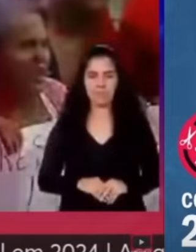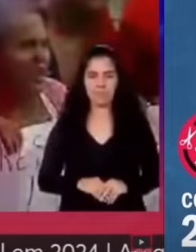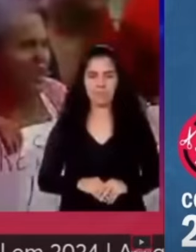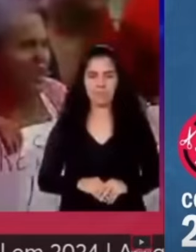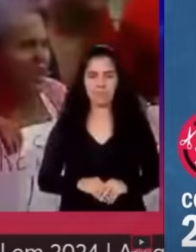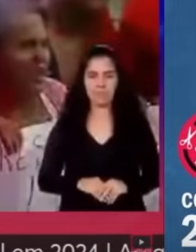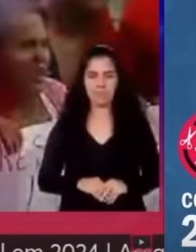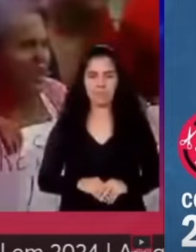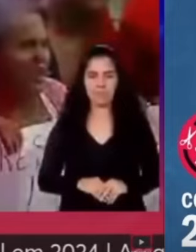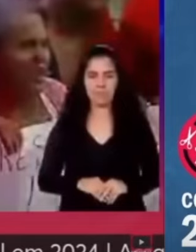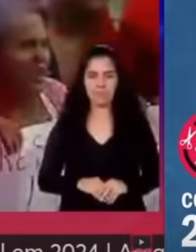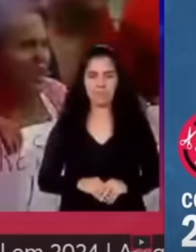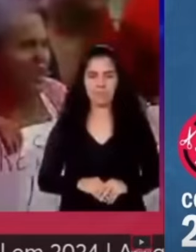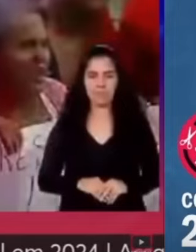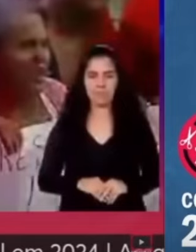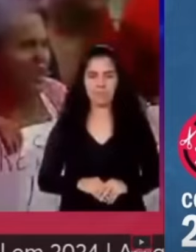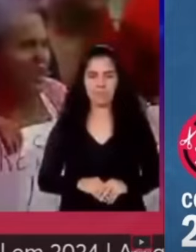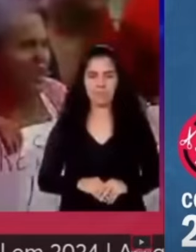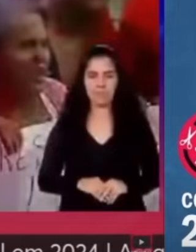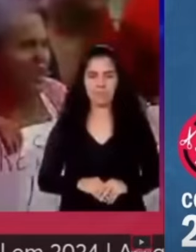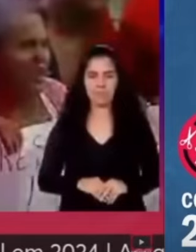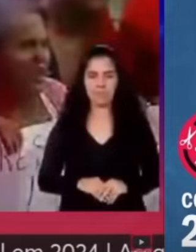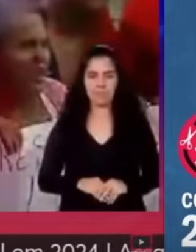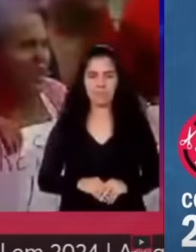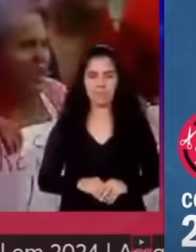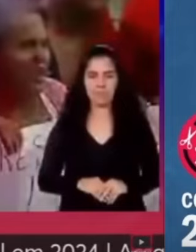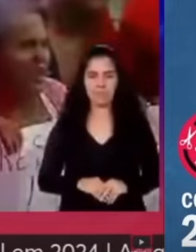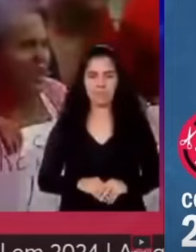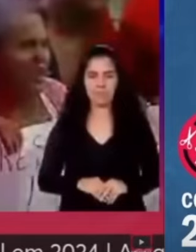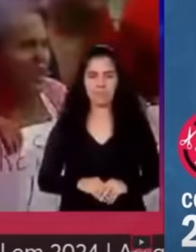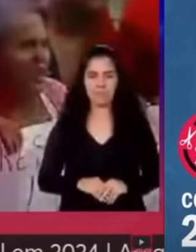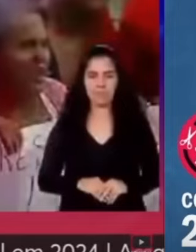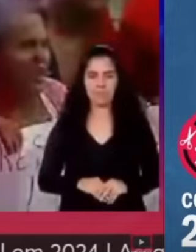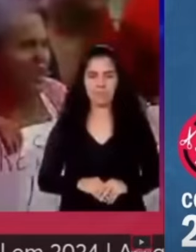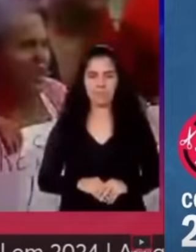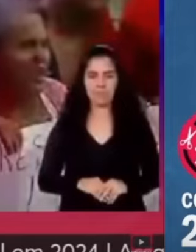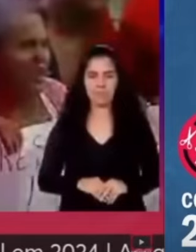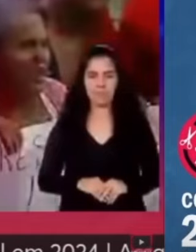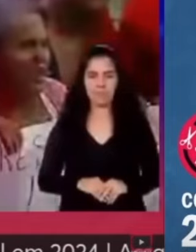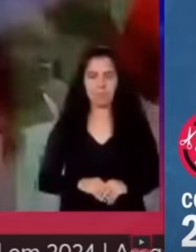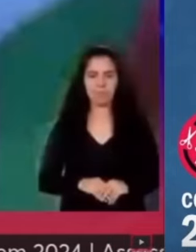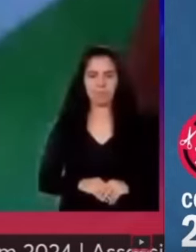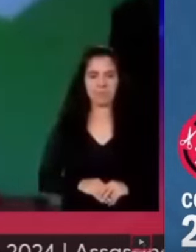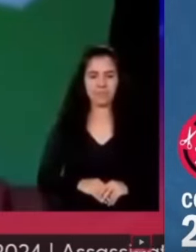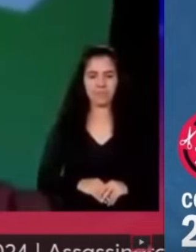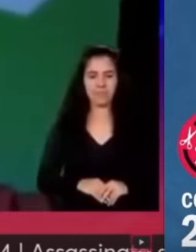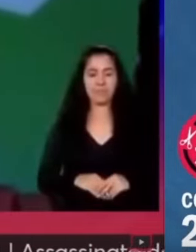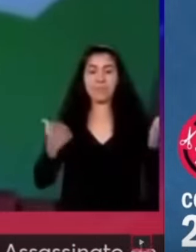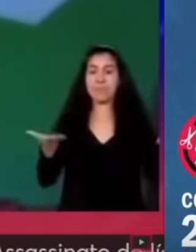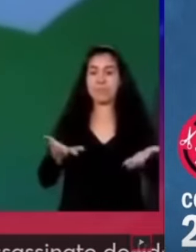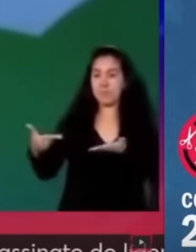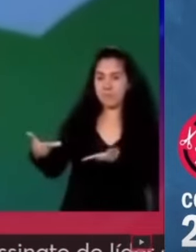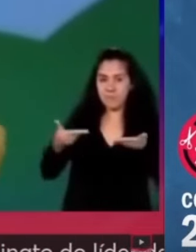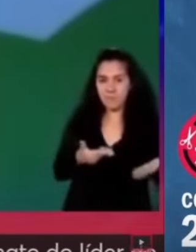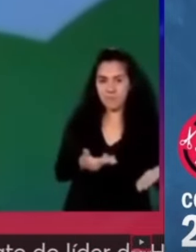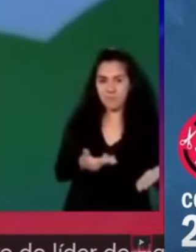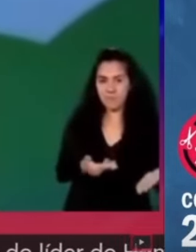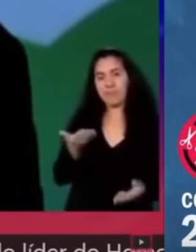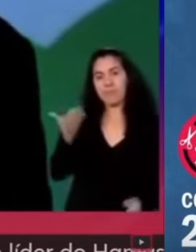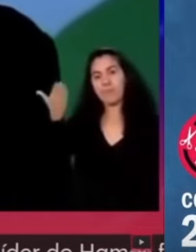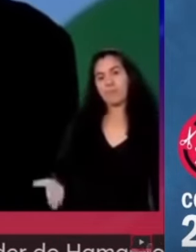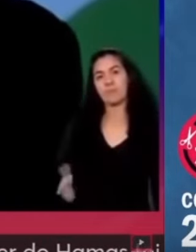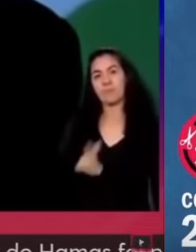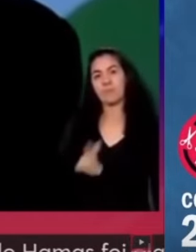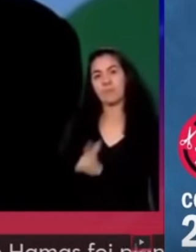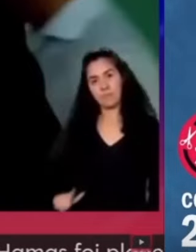né? Enfim, foi muito interessante. Eu acho que vale a pena a gente ouvir e comentar. Ouve-se agora o governador